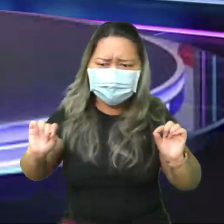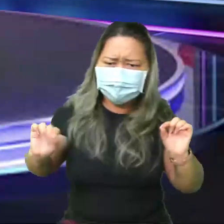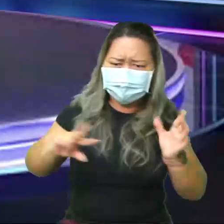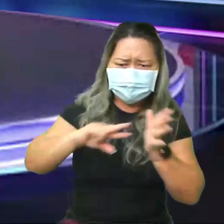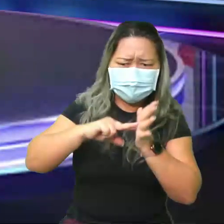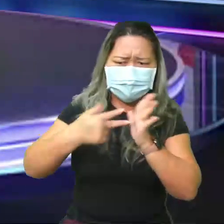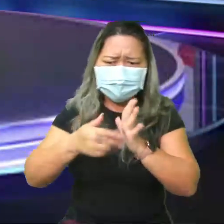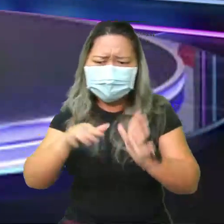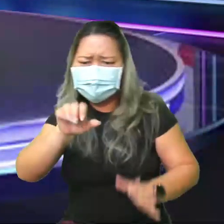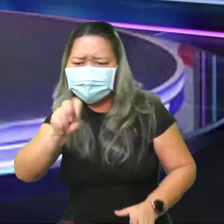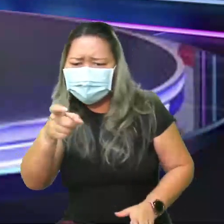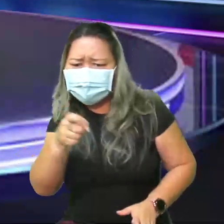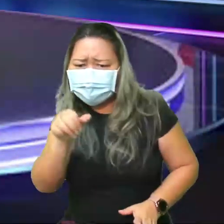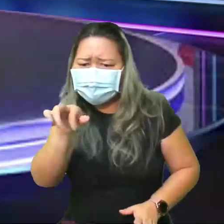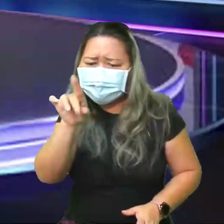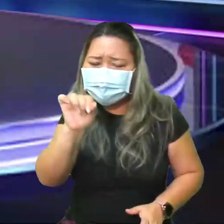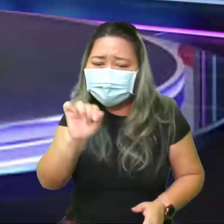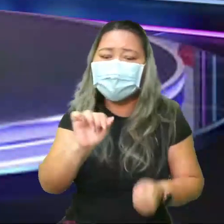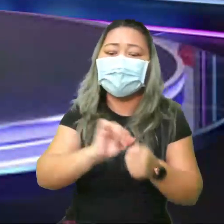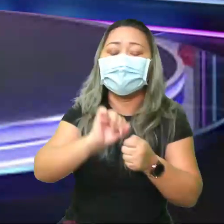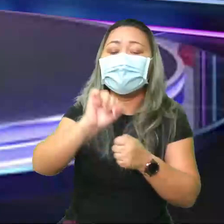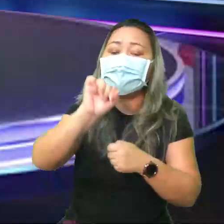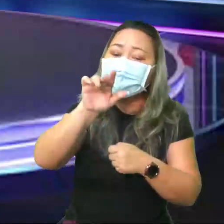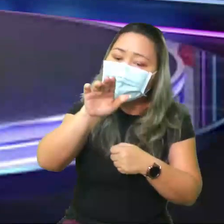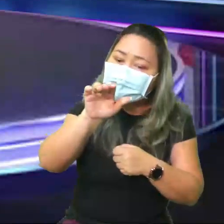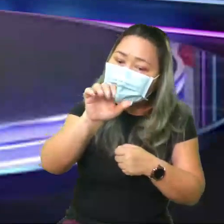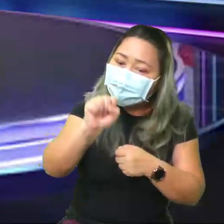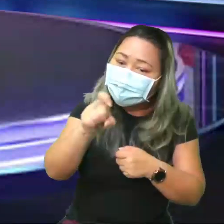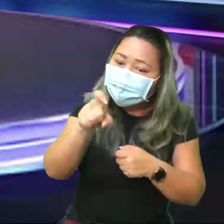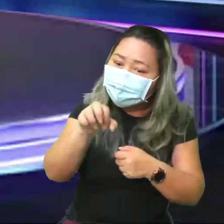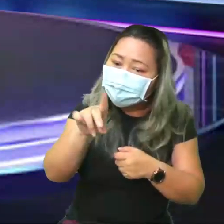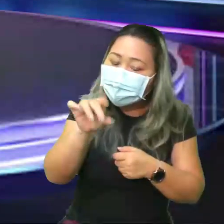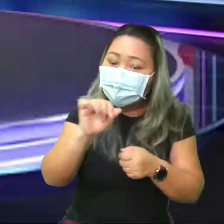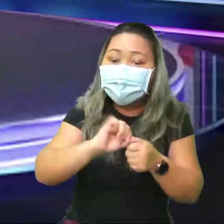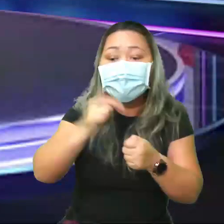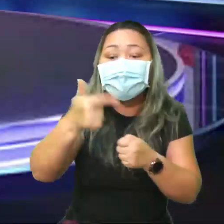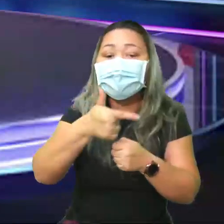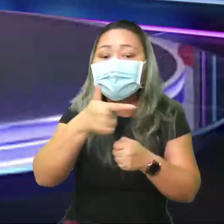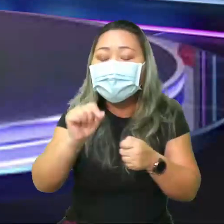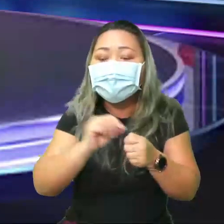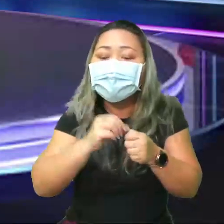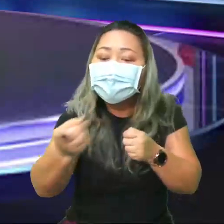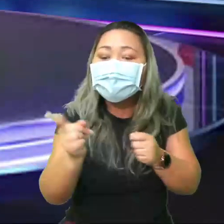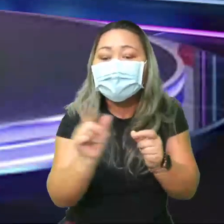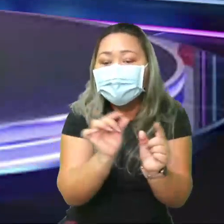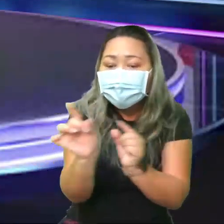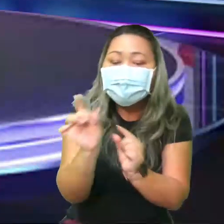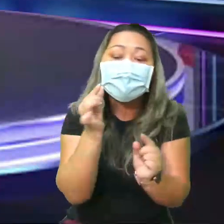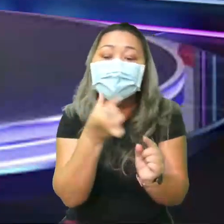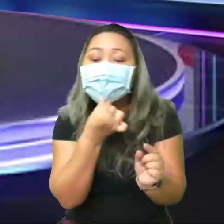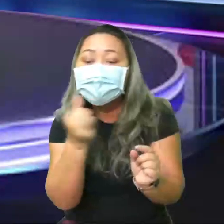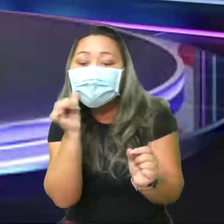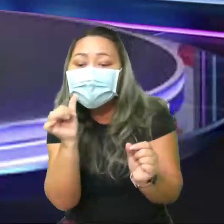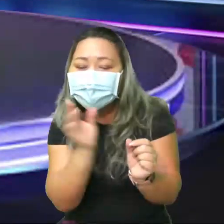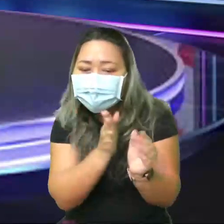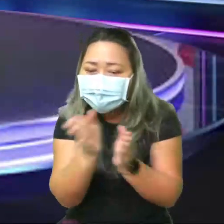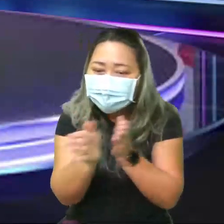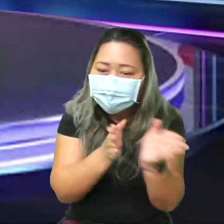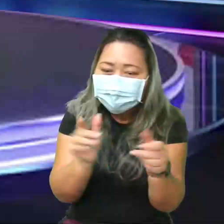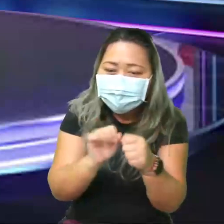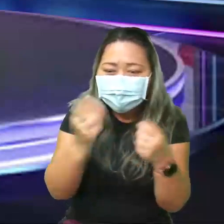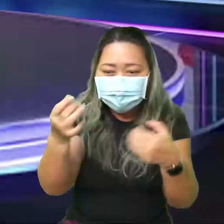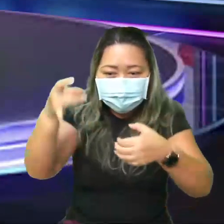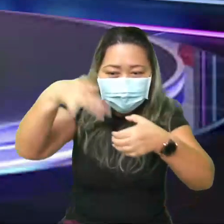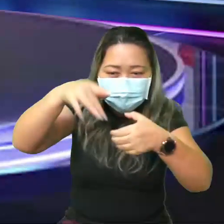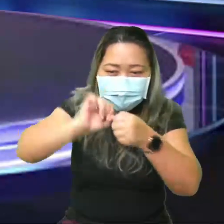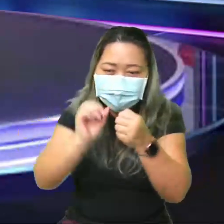genético disperso, no caso de uma célula procarionte. Mas tem, né? Toda célula tem material genético. E esse material genético